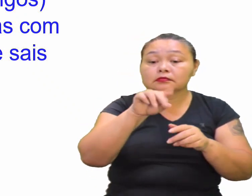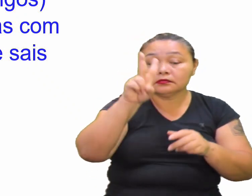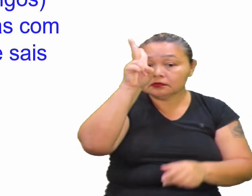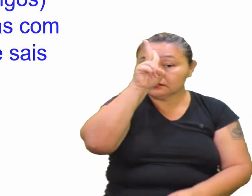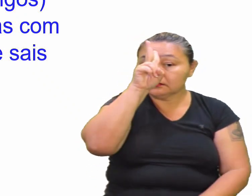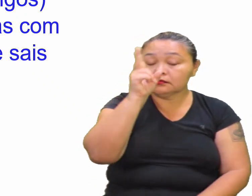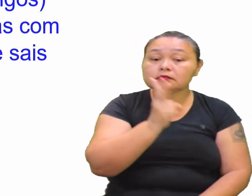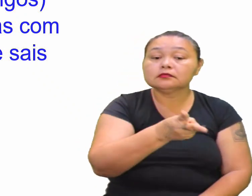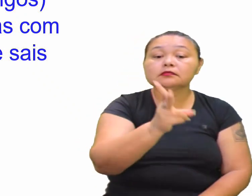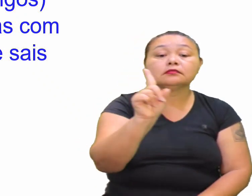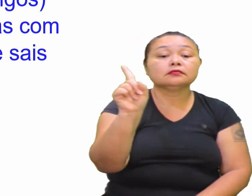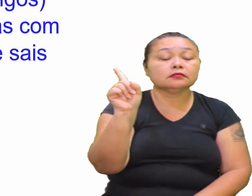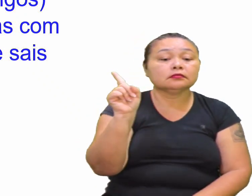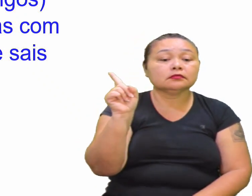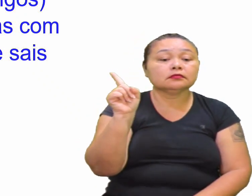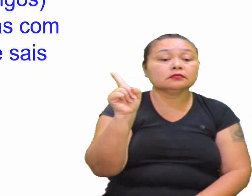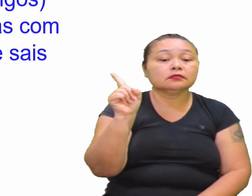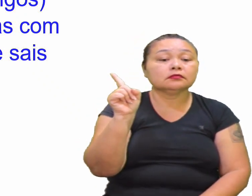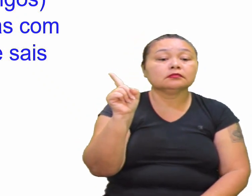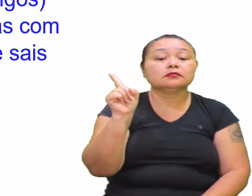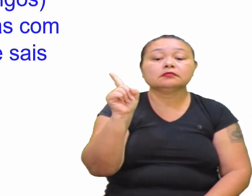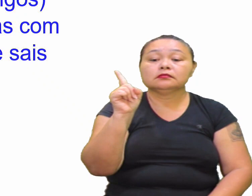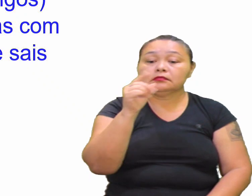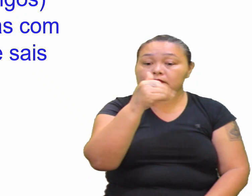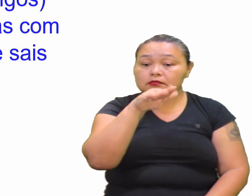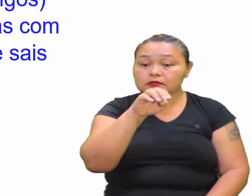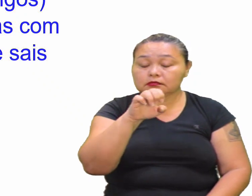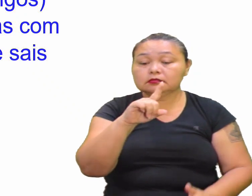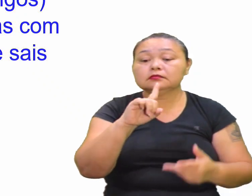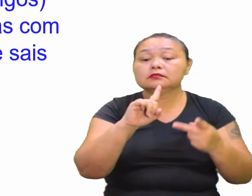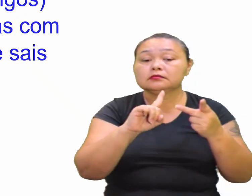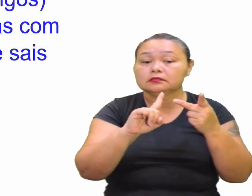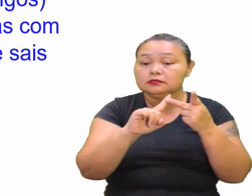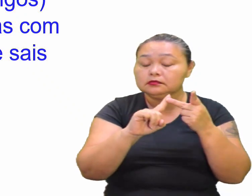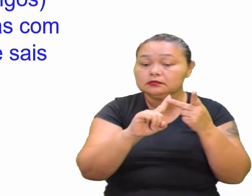lembrem sempre, gente, exese, líquens,